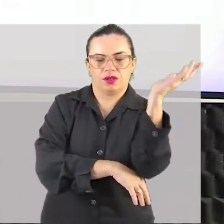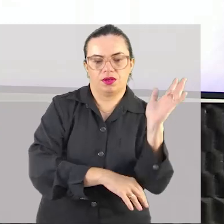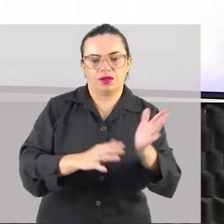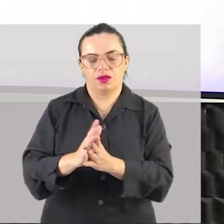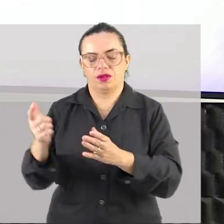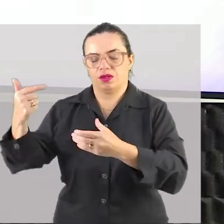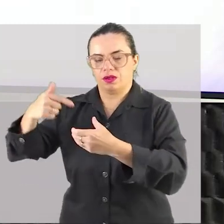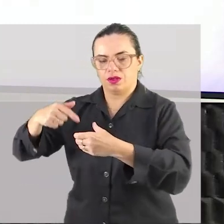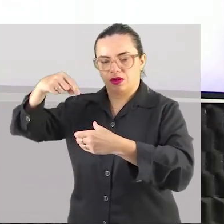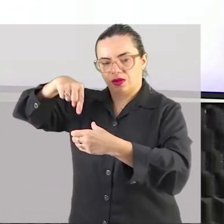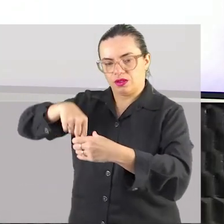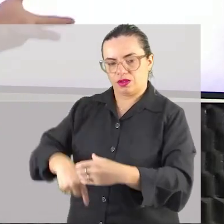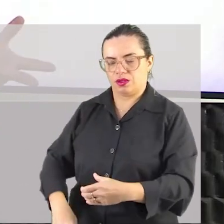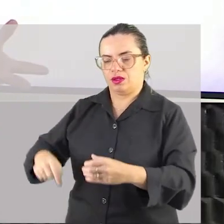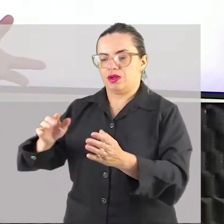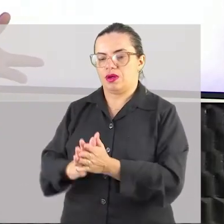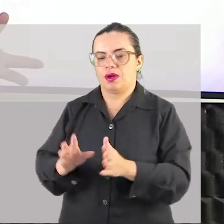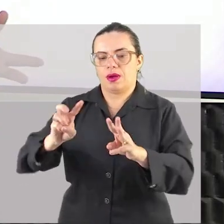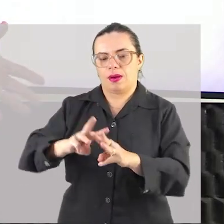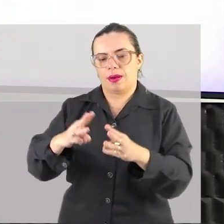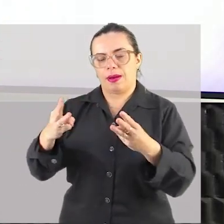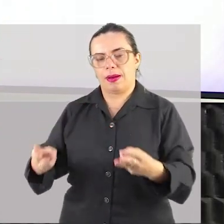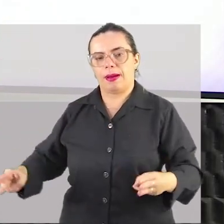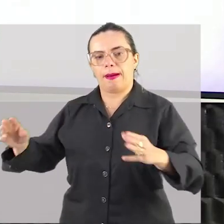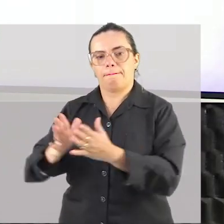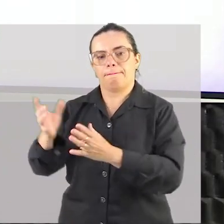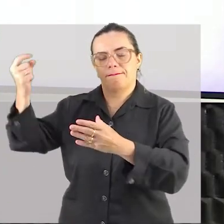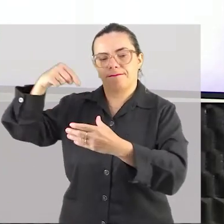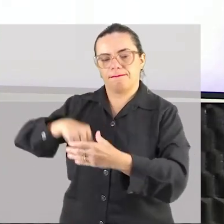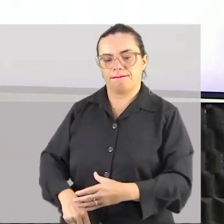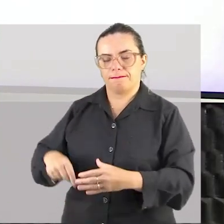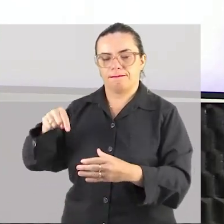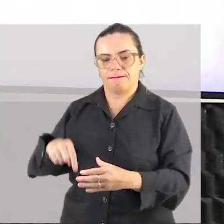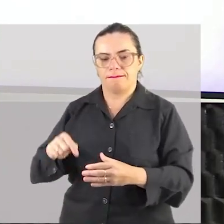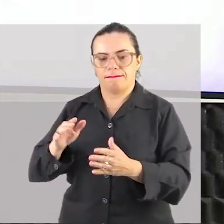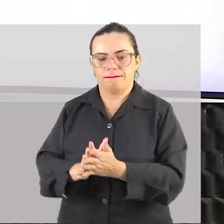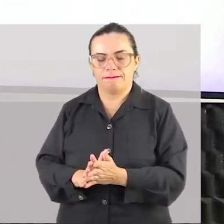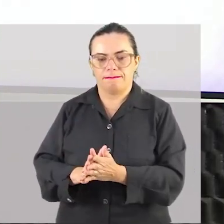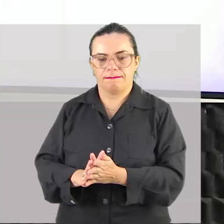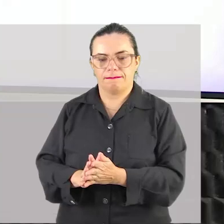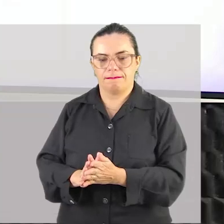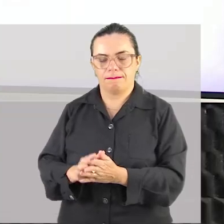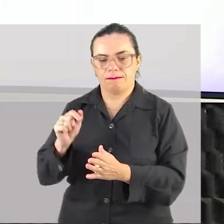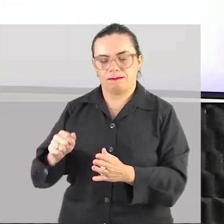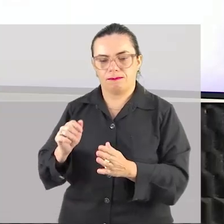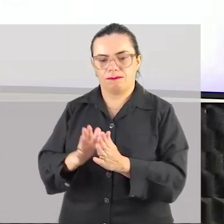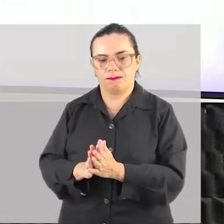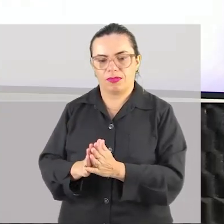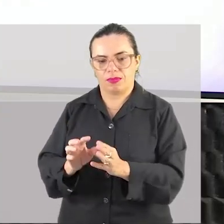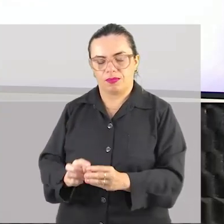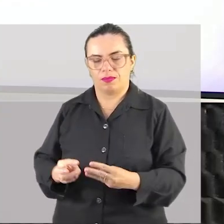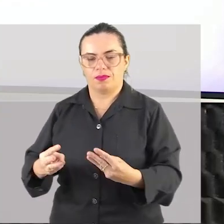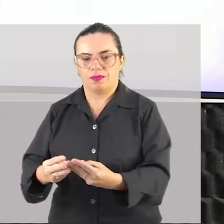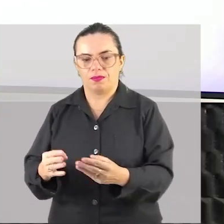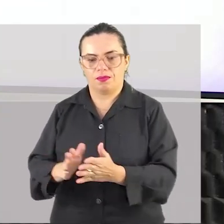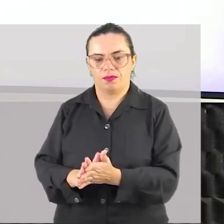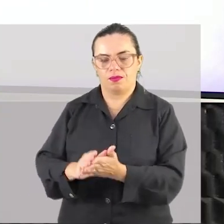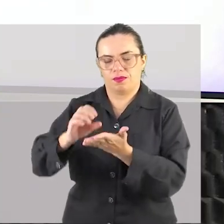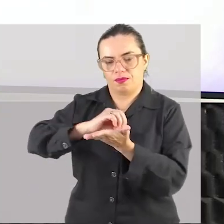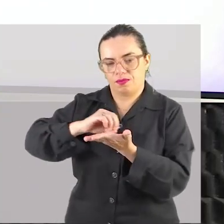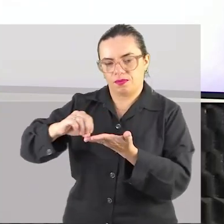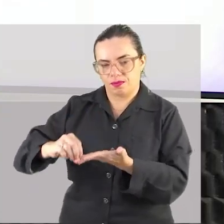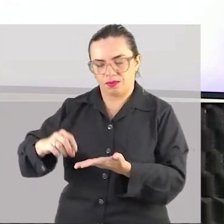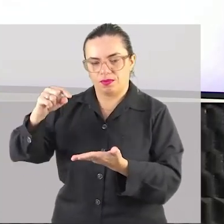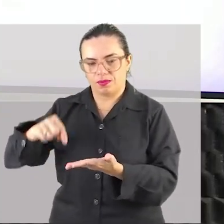procurar áreas de mares soterrados. A matéria orgânica dos mares, ao ser soterrada, ao ser comprimida, ao